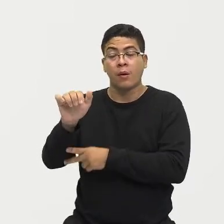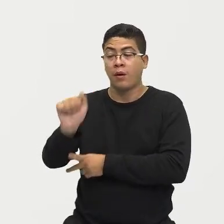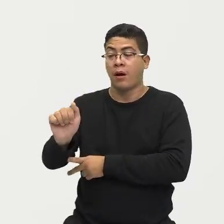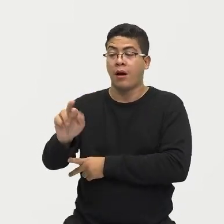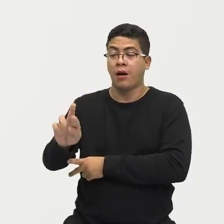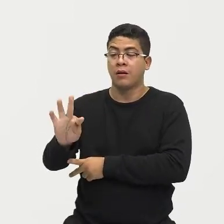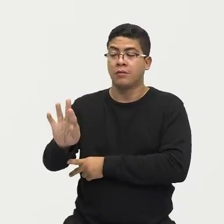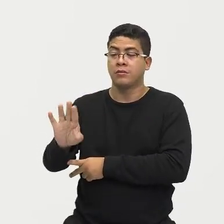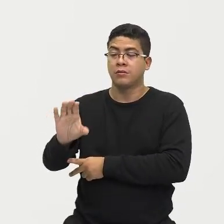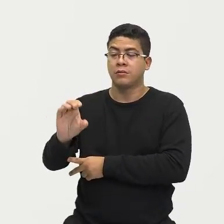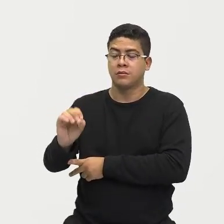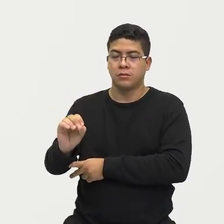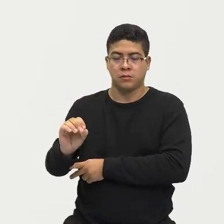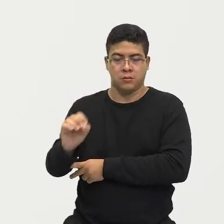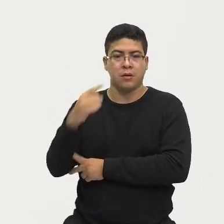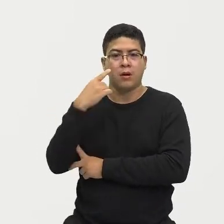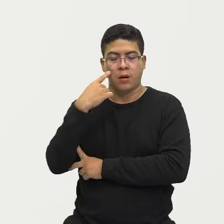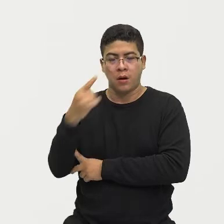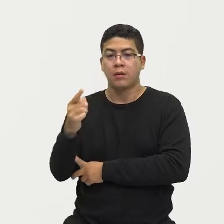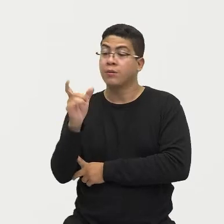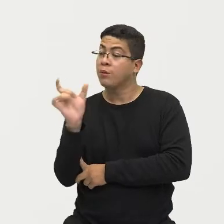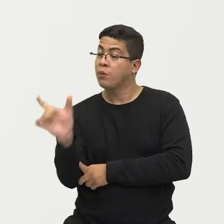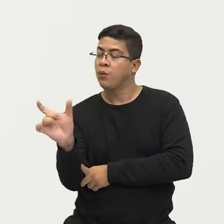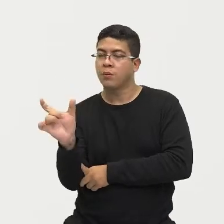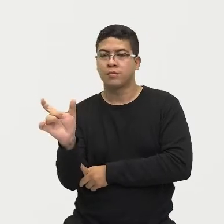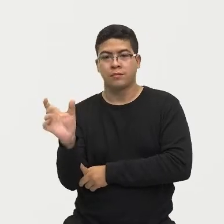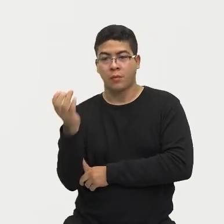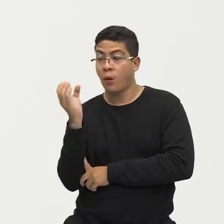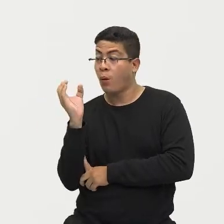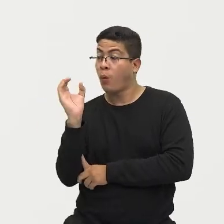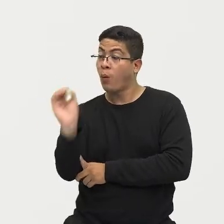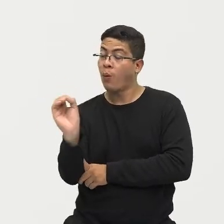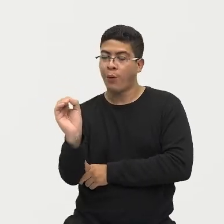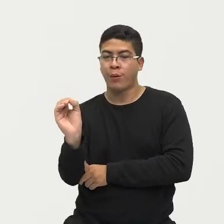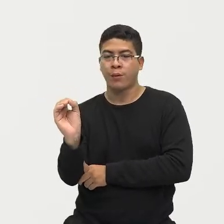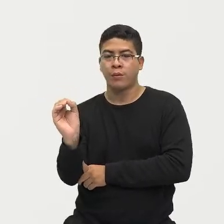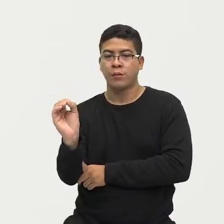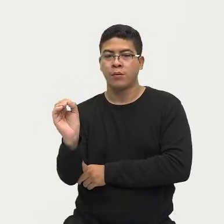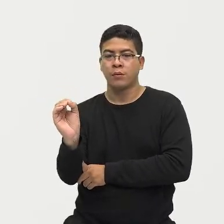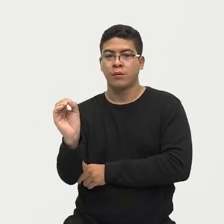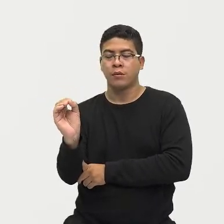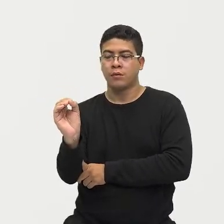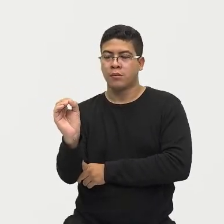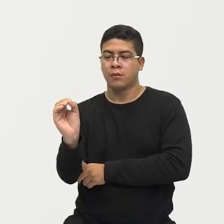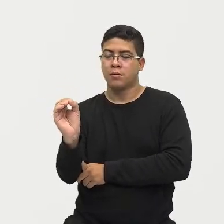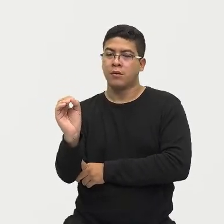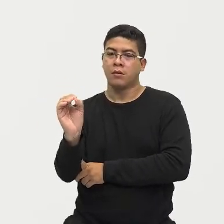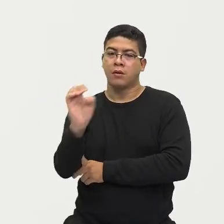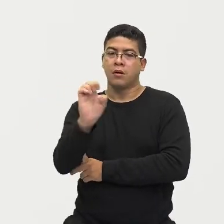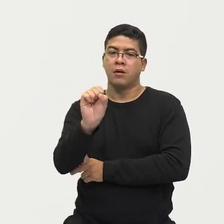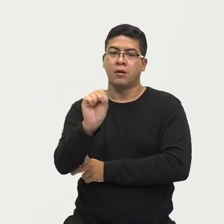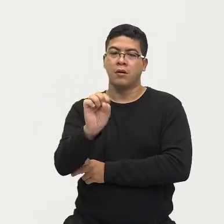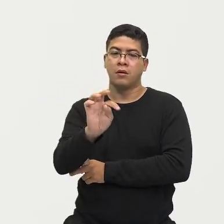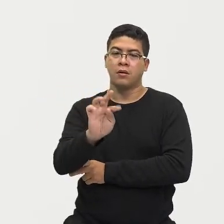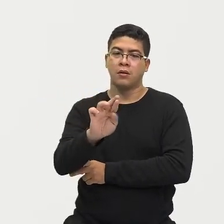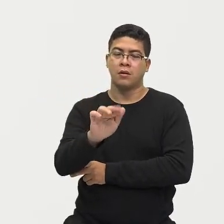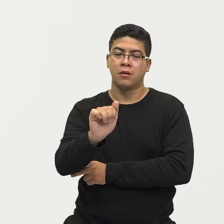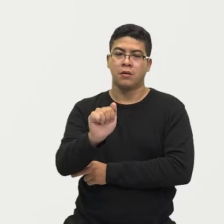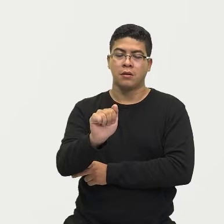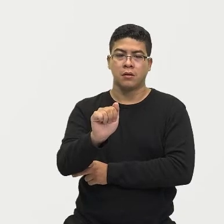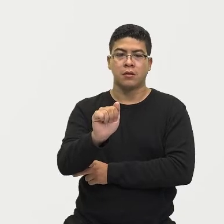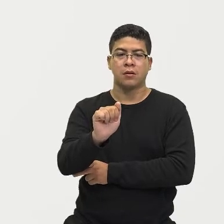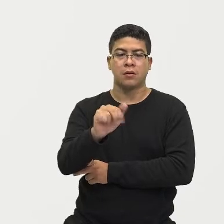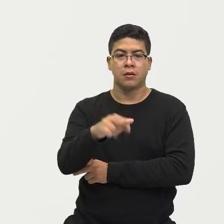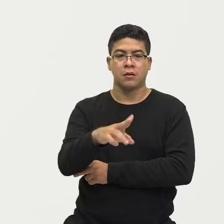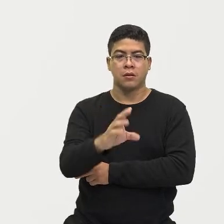substantivo masculino. Você fala o estranho, não é isso? O estranho, tá aqui, ó, o estranho. Você não fala a estranho, só se